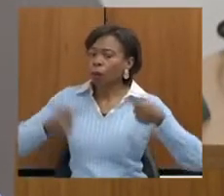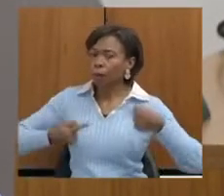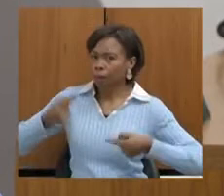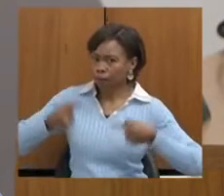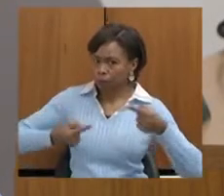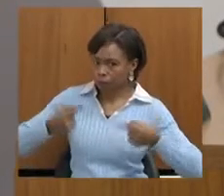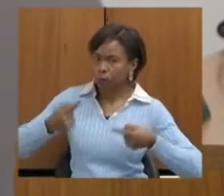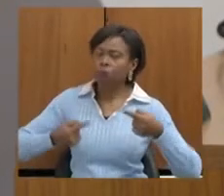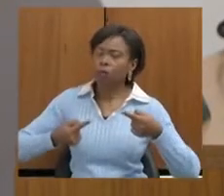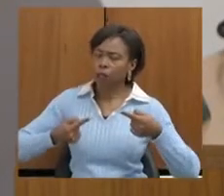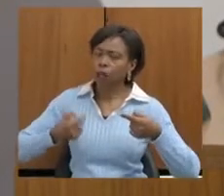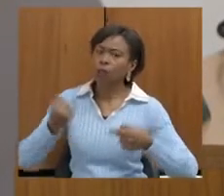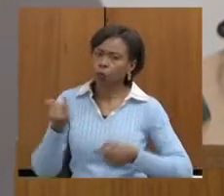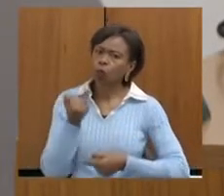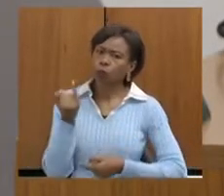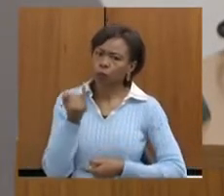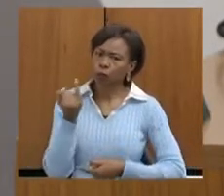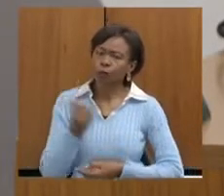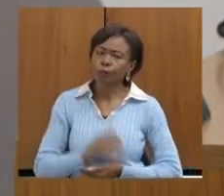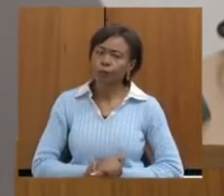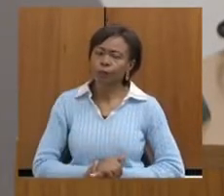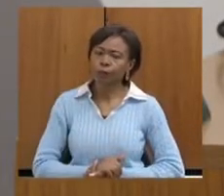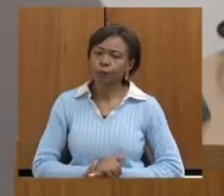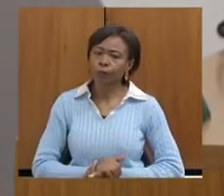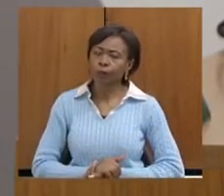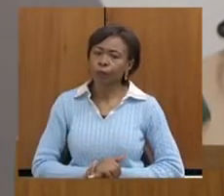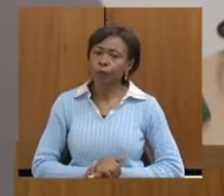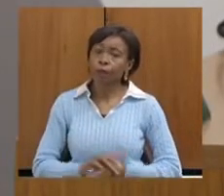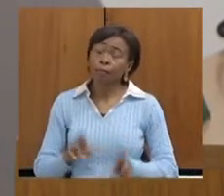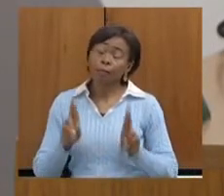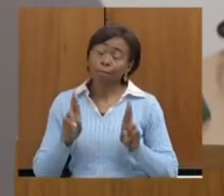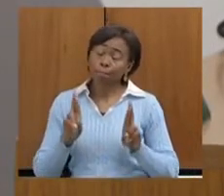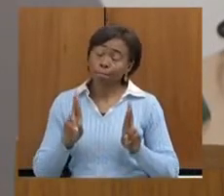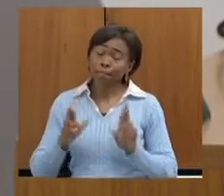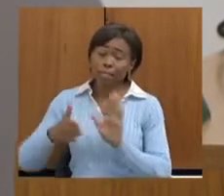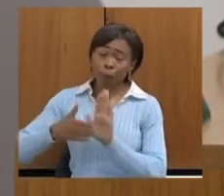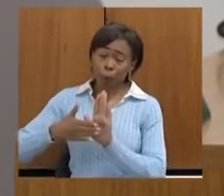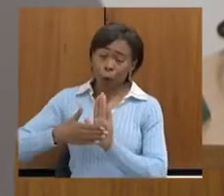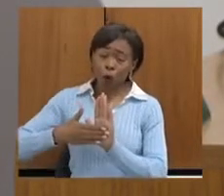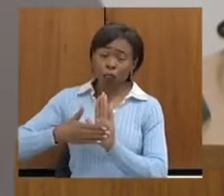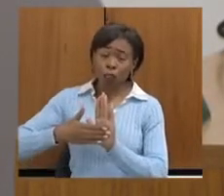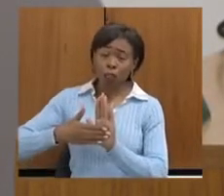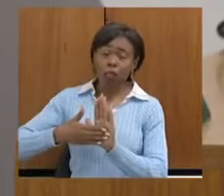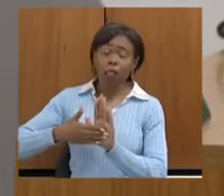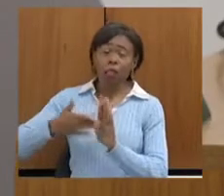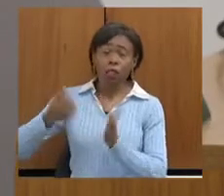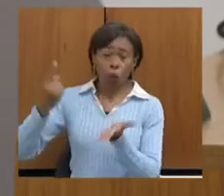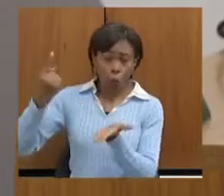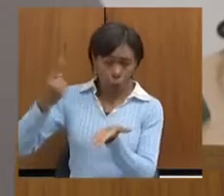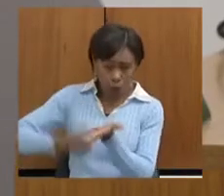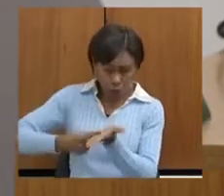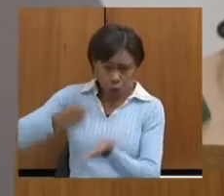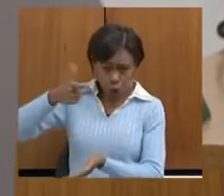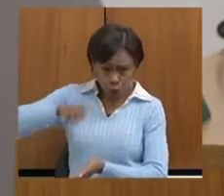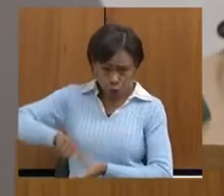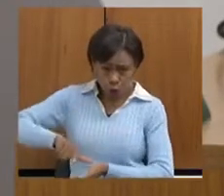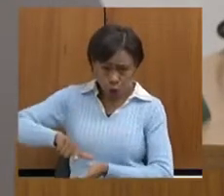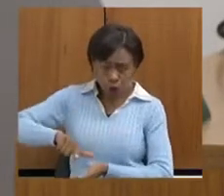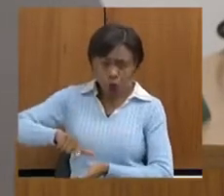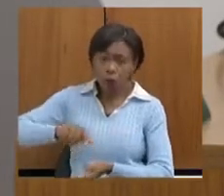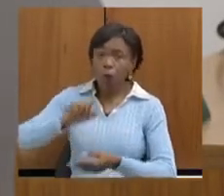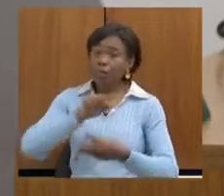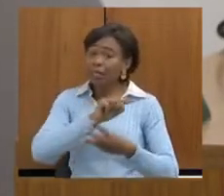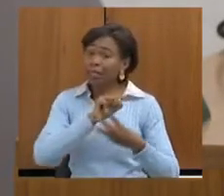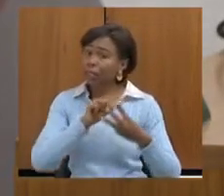é nós esperamos que essa repactuação seja levada a efeito aí com base em